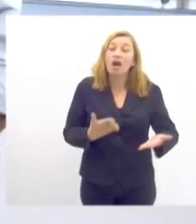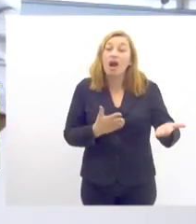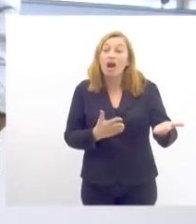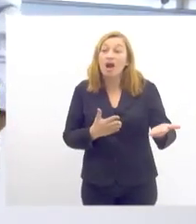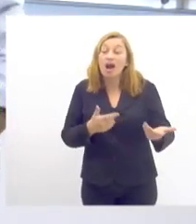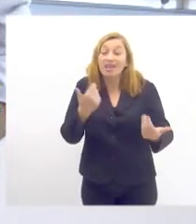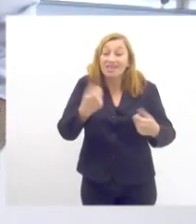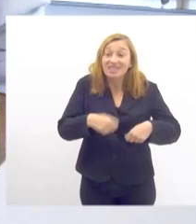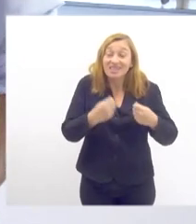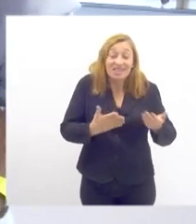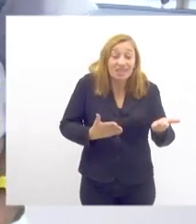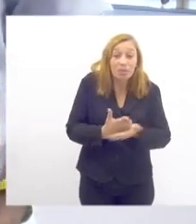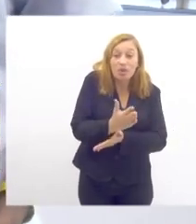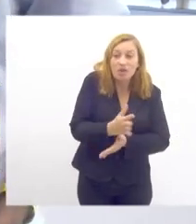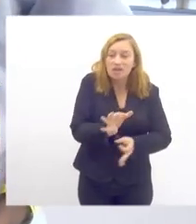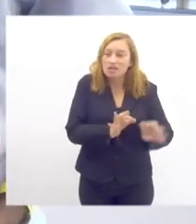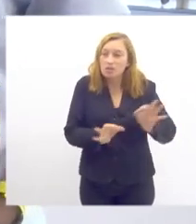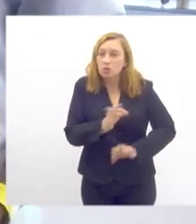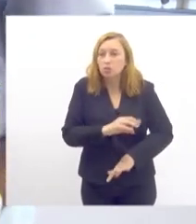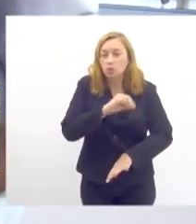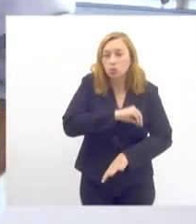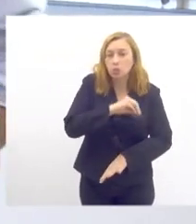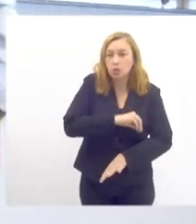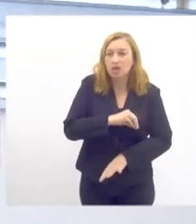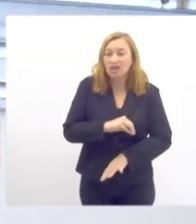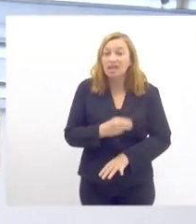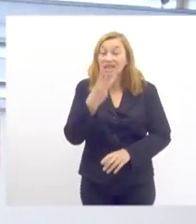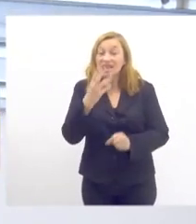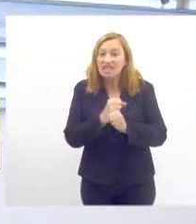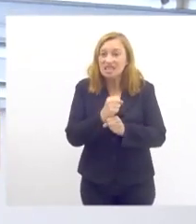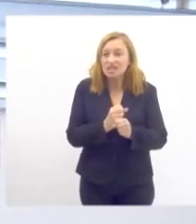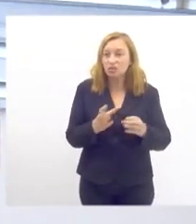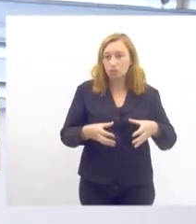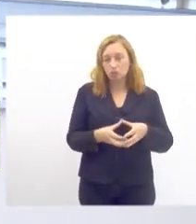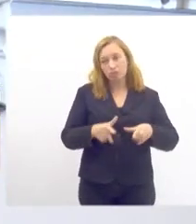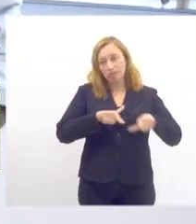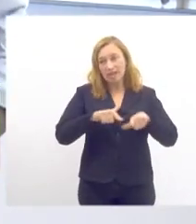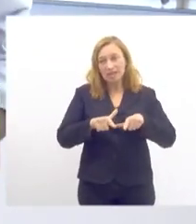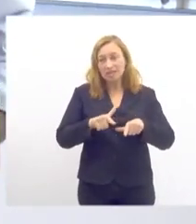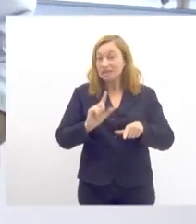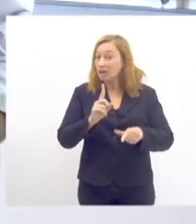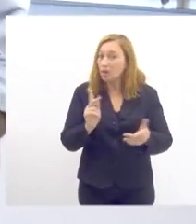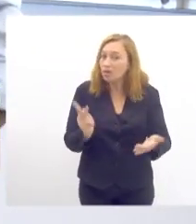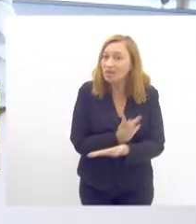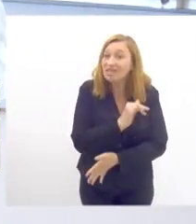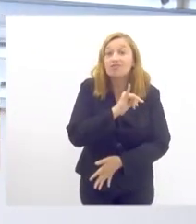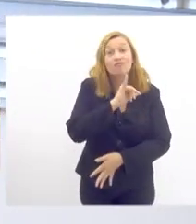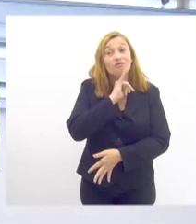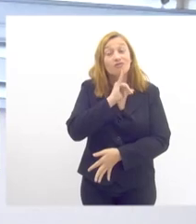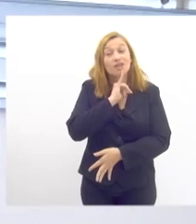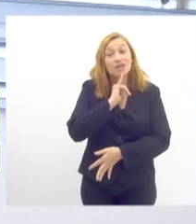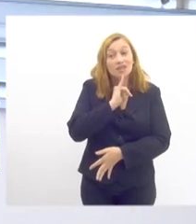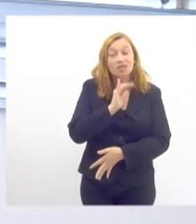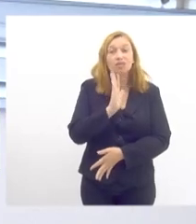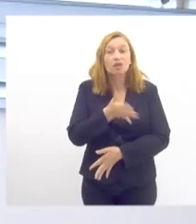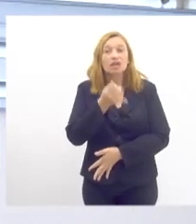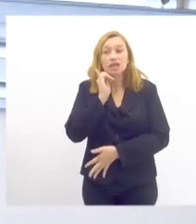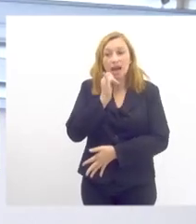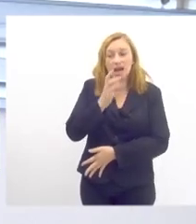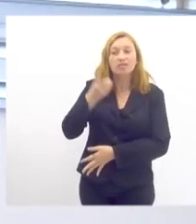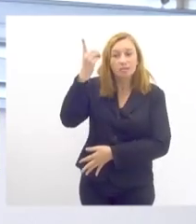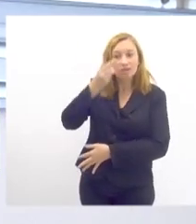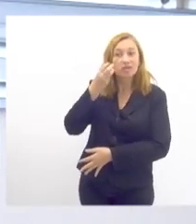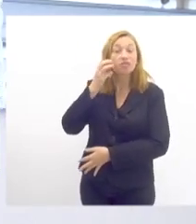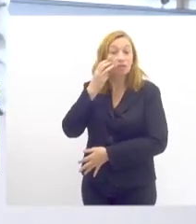plano de cargos, visto que tem uma comissão trabalhando nisso há 3 anos. Fato este que não ocorreu, infelizmente, conforme narrado pelo deputado